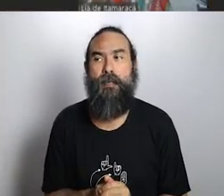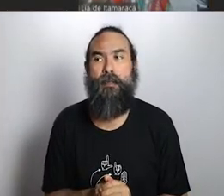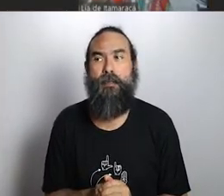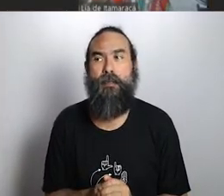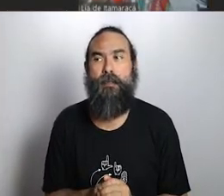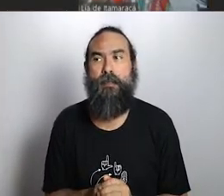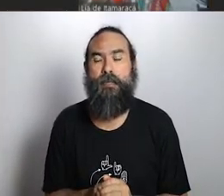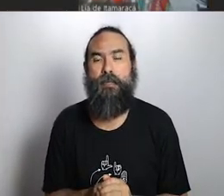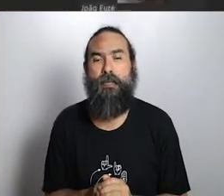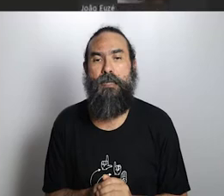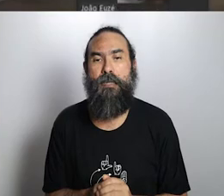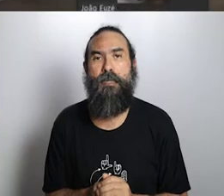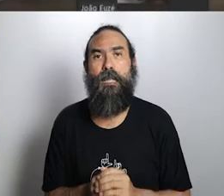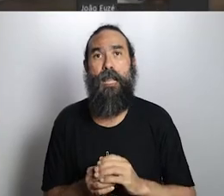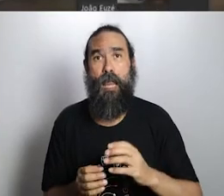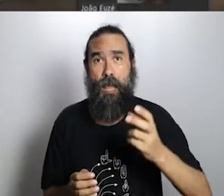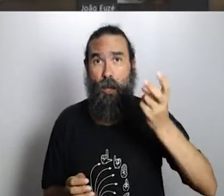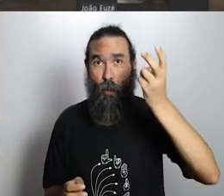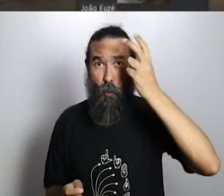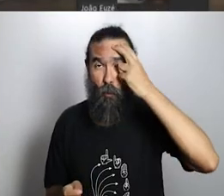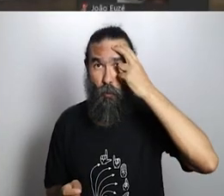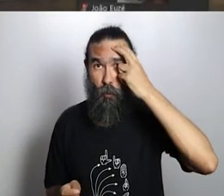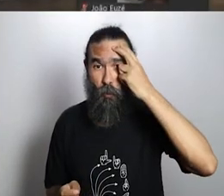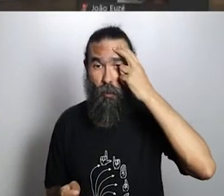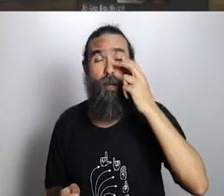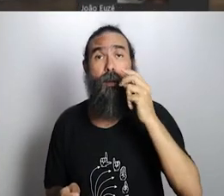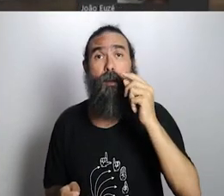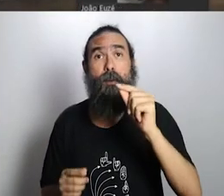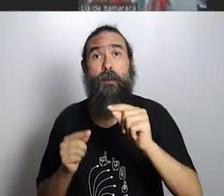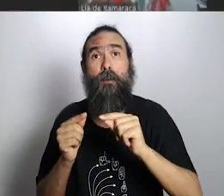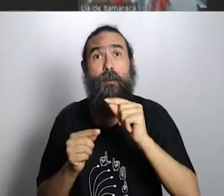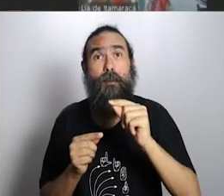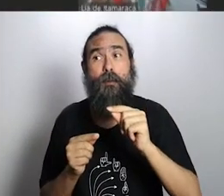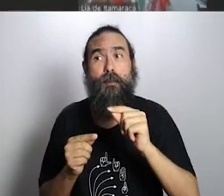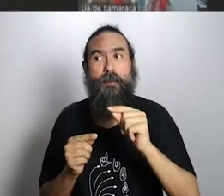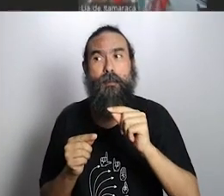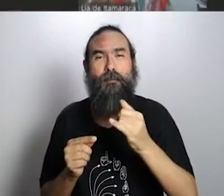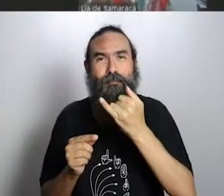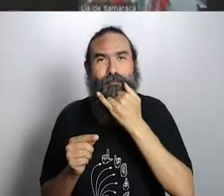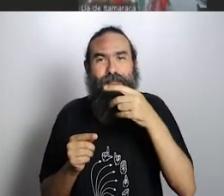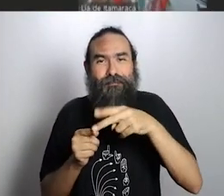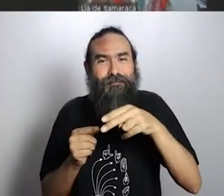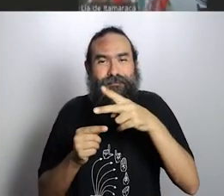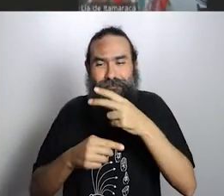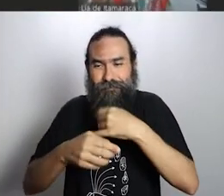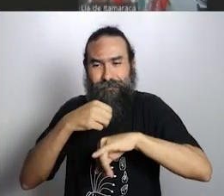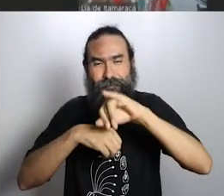cultura. Na cultura que forma é isso. É que forma me ajuda.